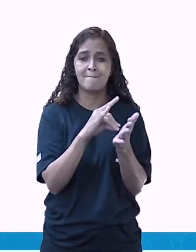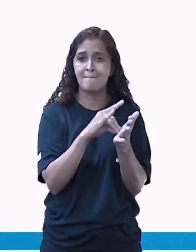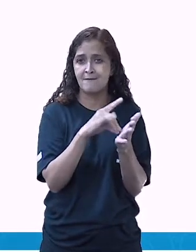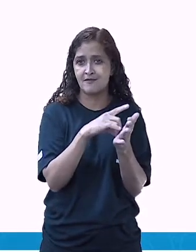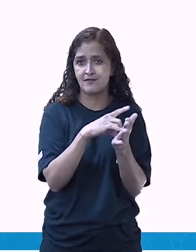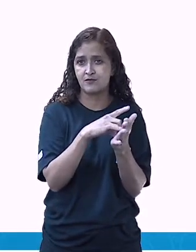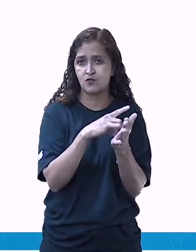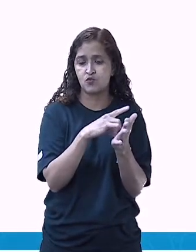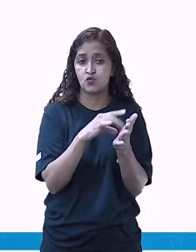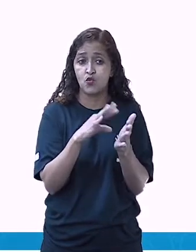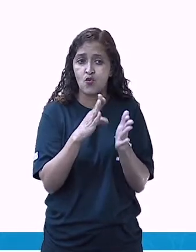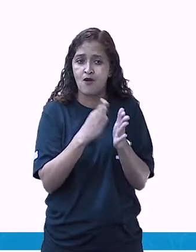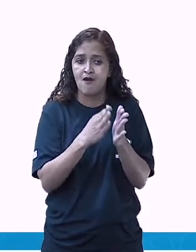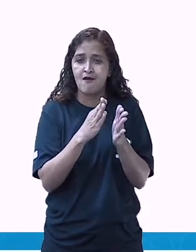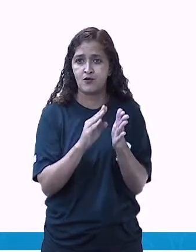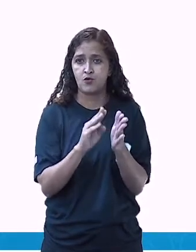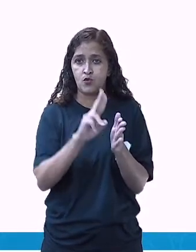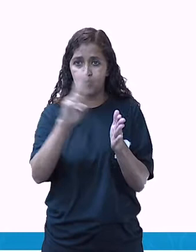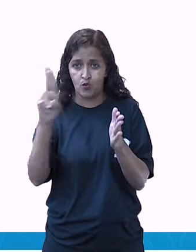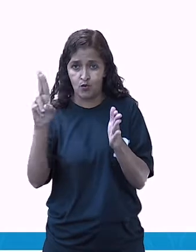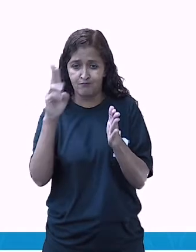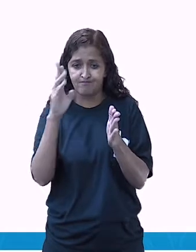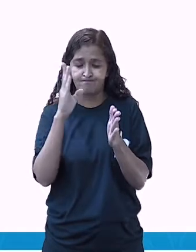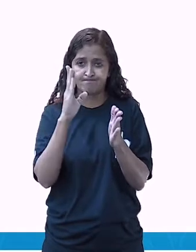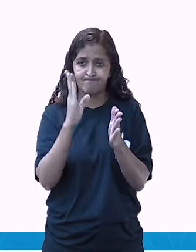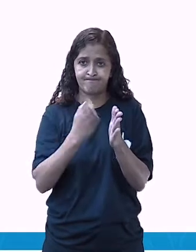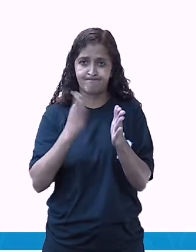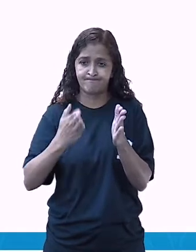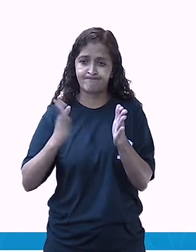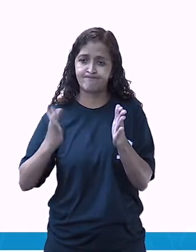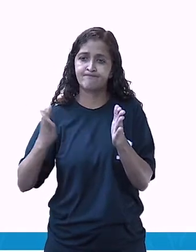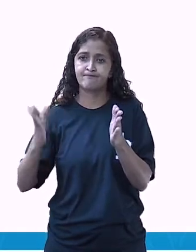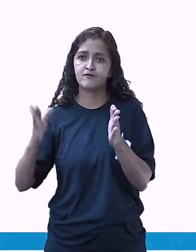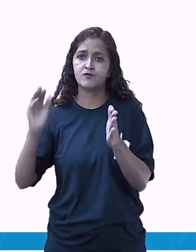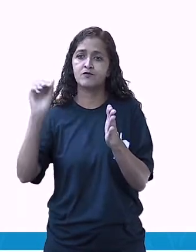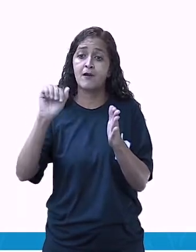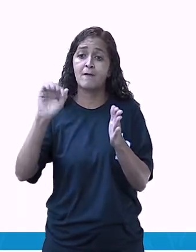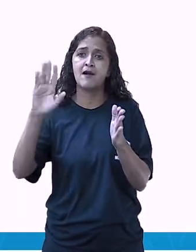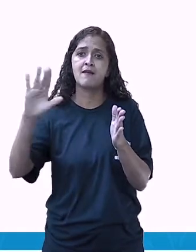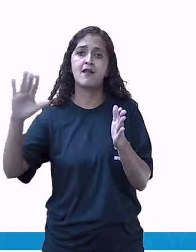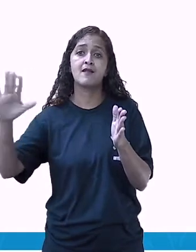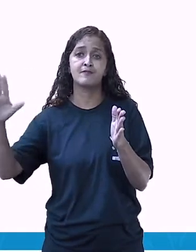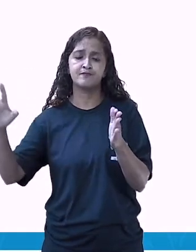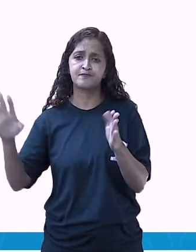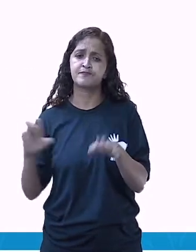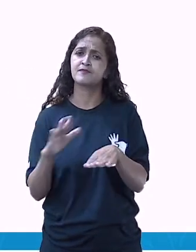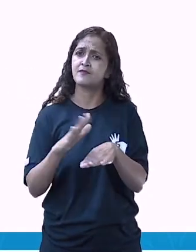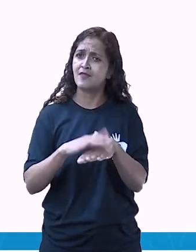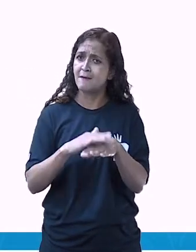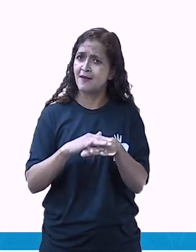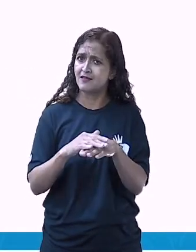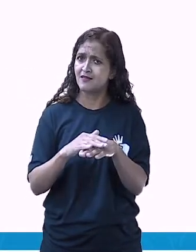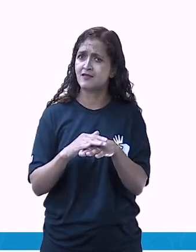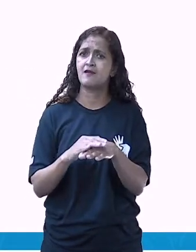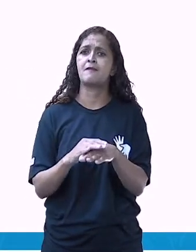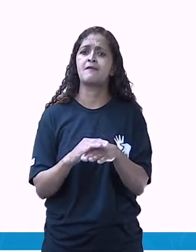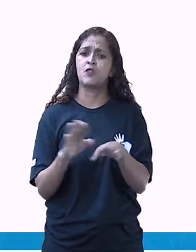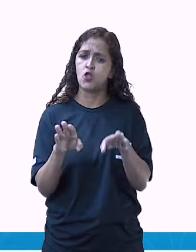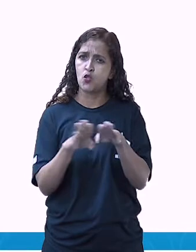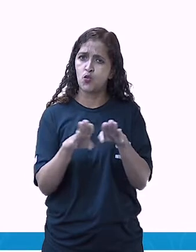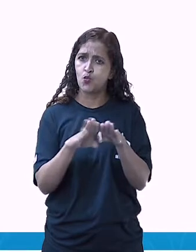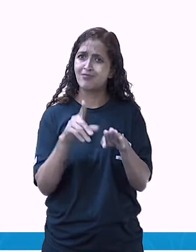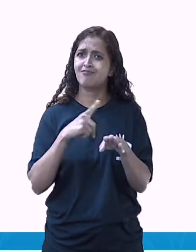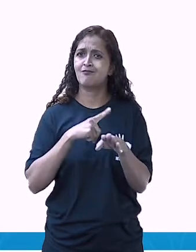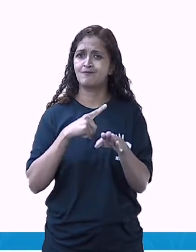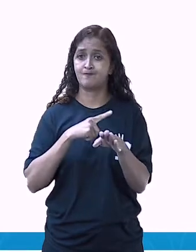ordem alfabética. Na matemática também existe uma ordem, nós chamamos de ordem